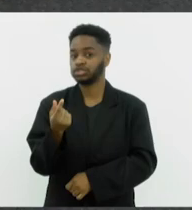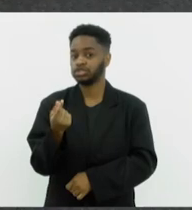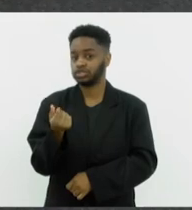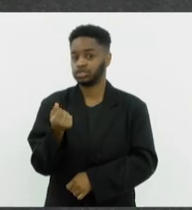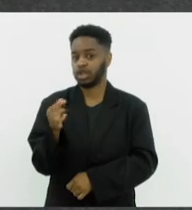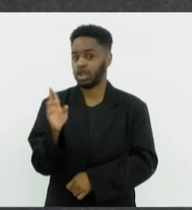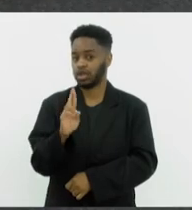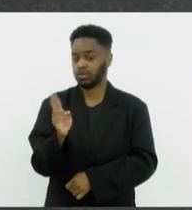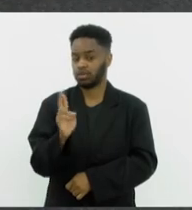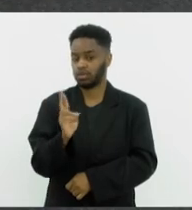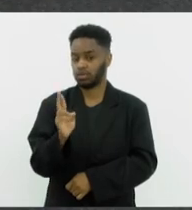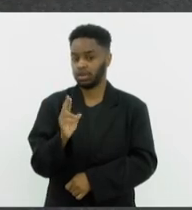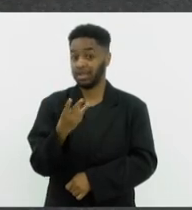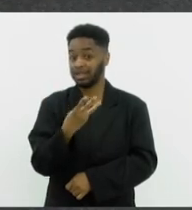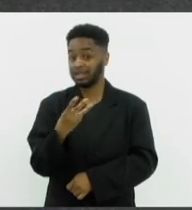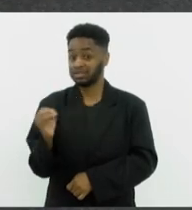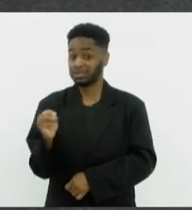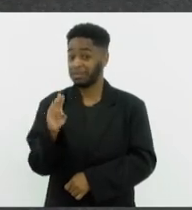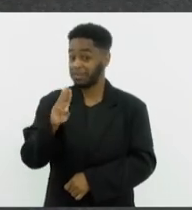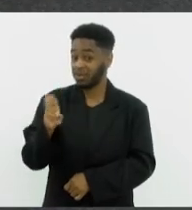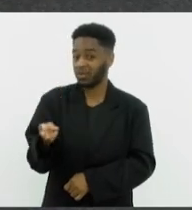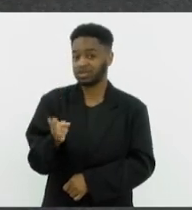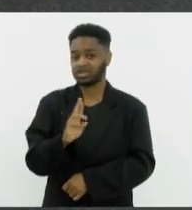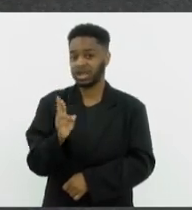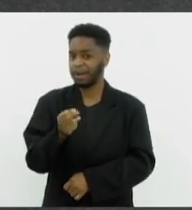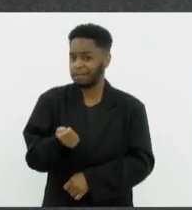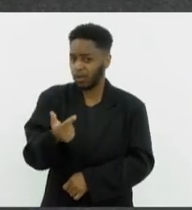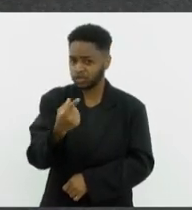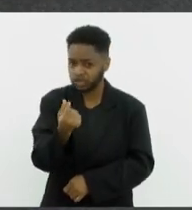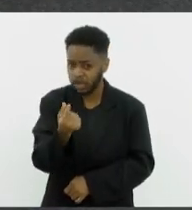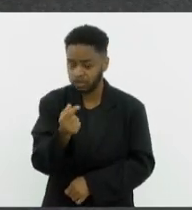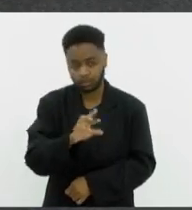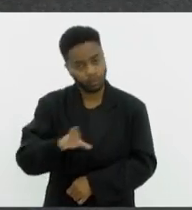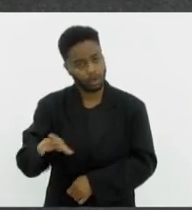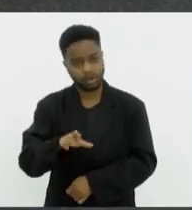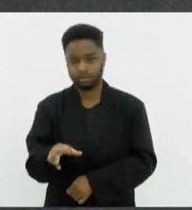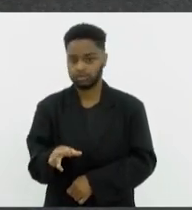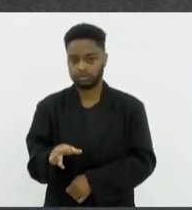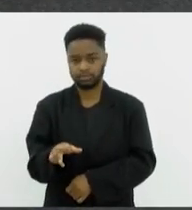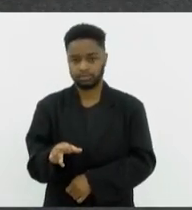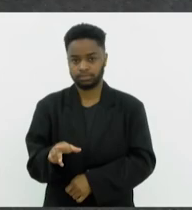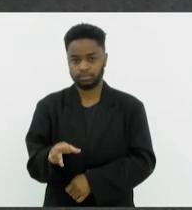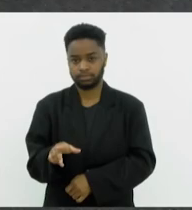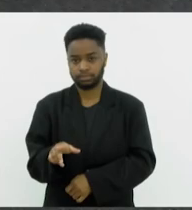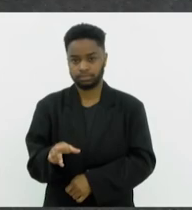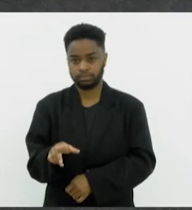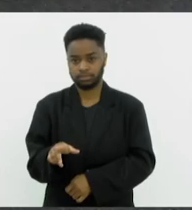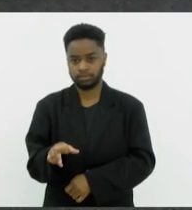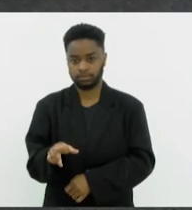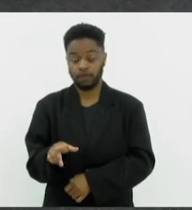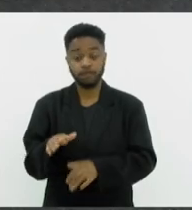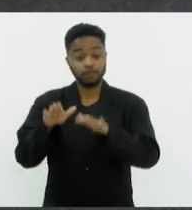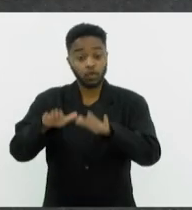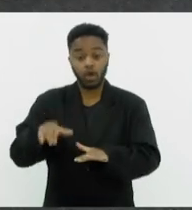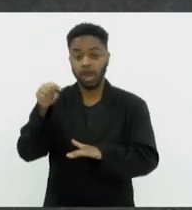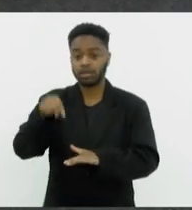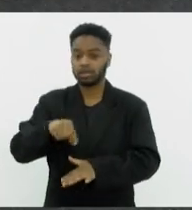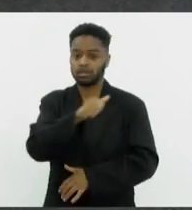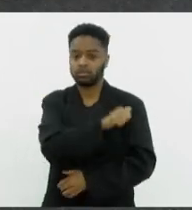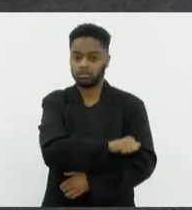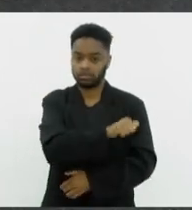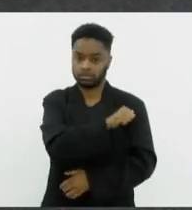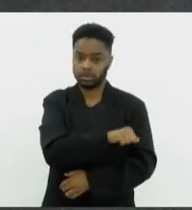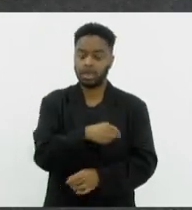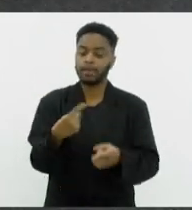reais. 300 milhões de reais não é pouco dinheiro que ficou no estado do Rio de Janeiro